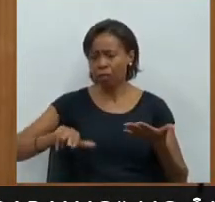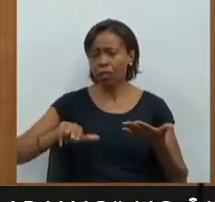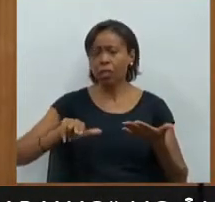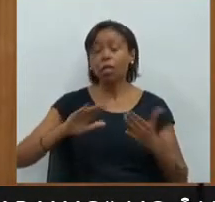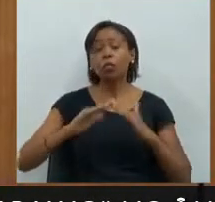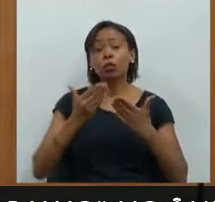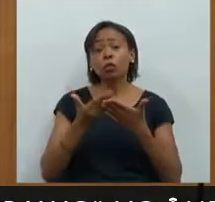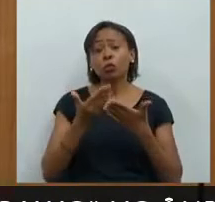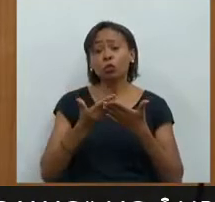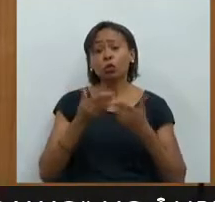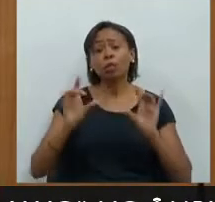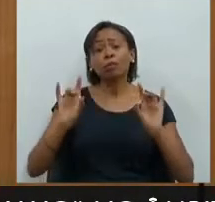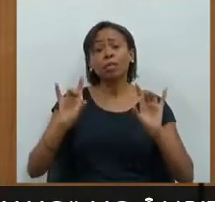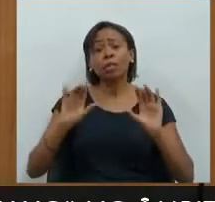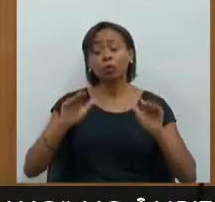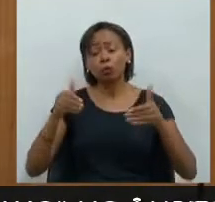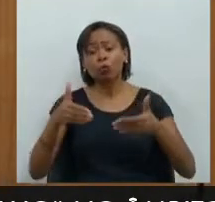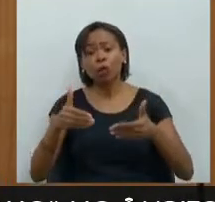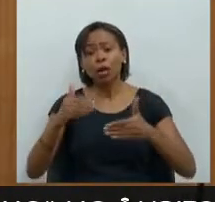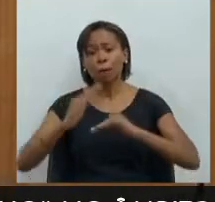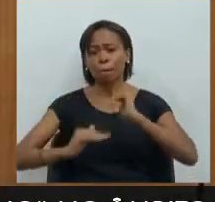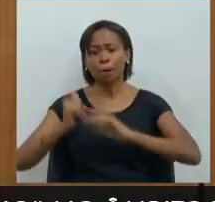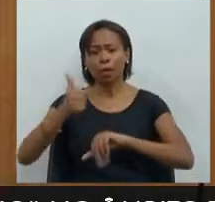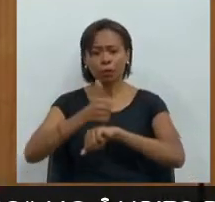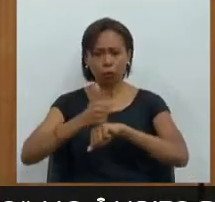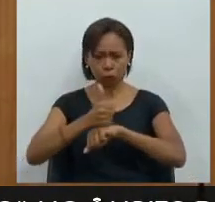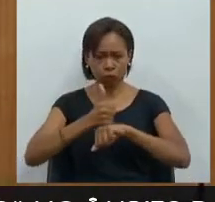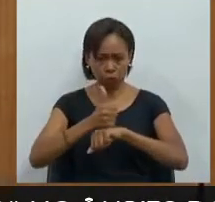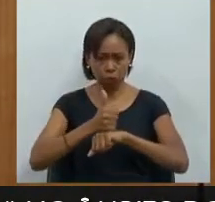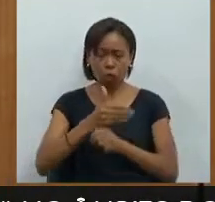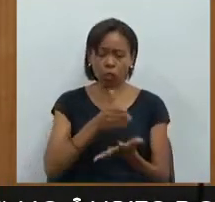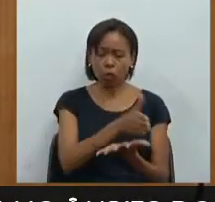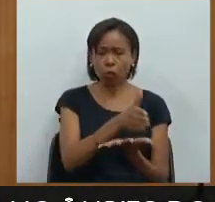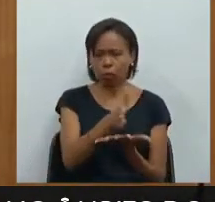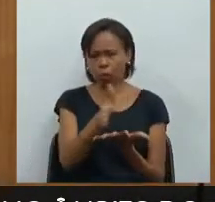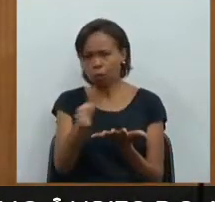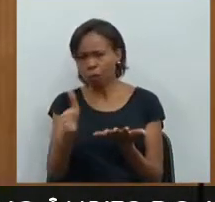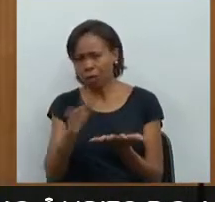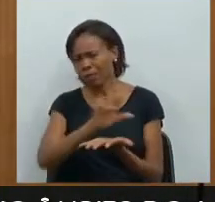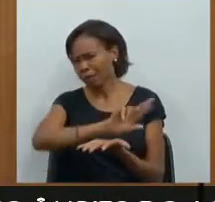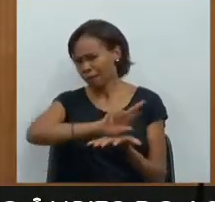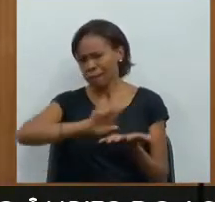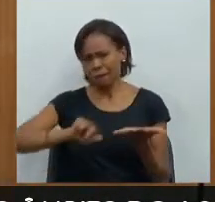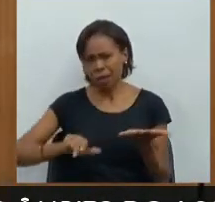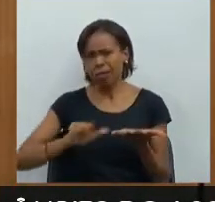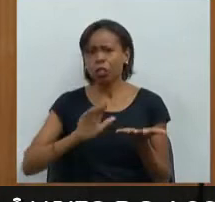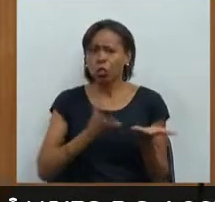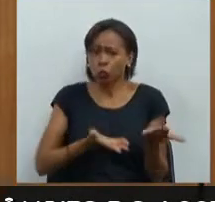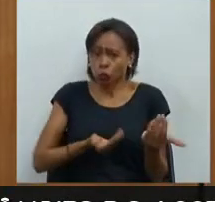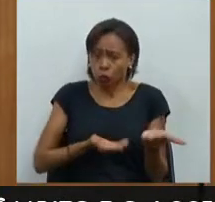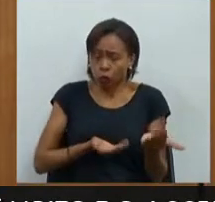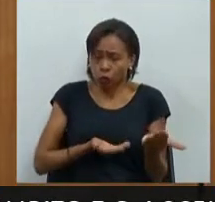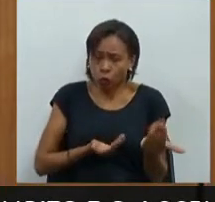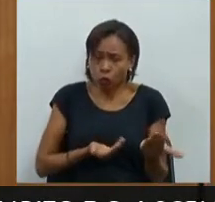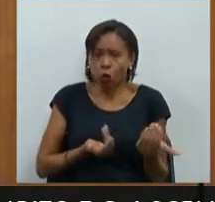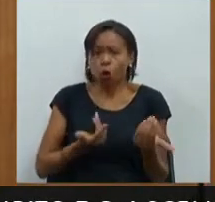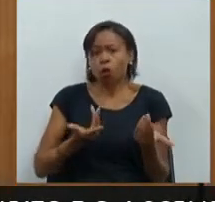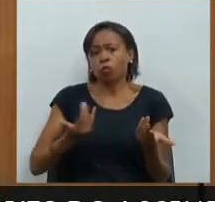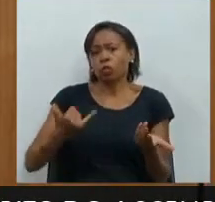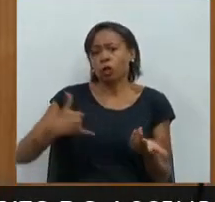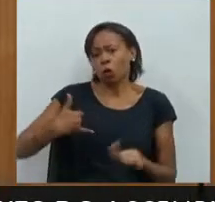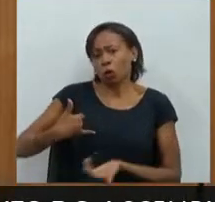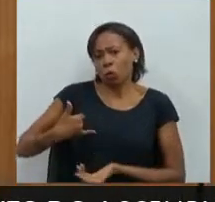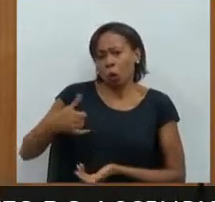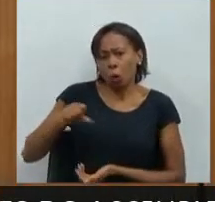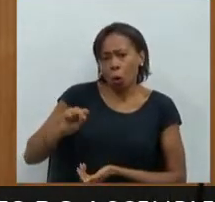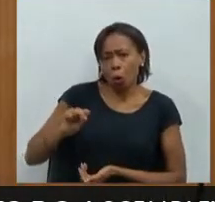na profissionalização em diversos segmentos de idade, aí, né? Pessoal mais jovem, 8 anos, 9 anos,